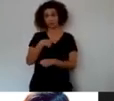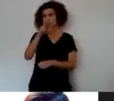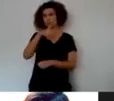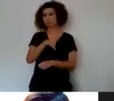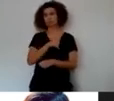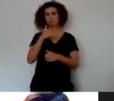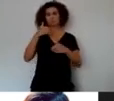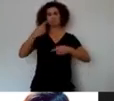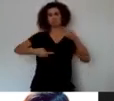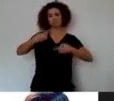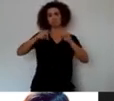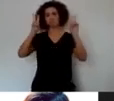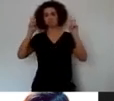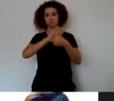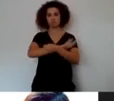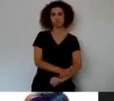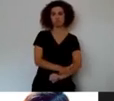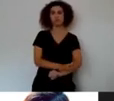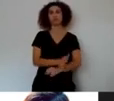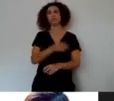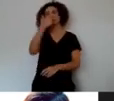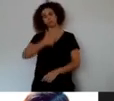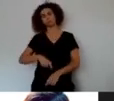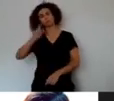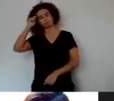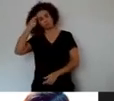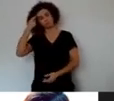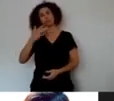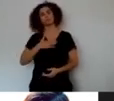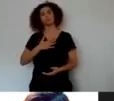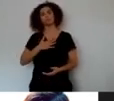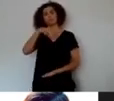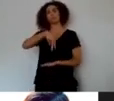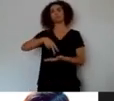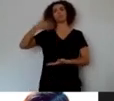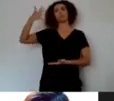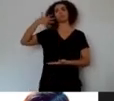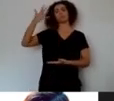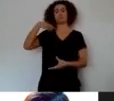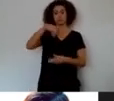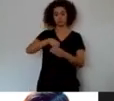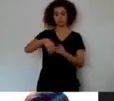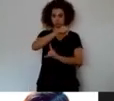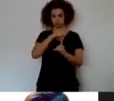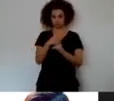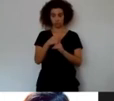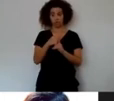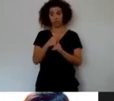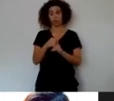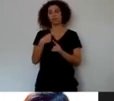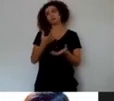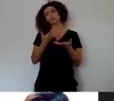sobre racismo, a gente nunca falou tanto sobre o negro, sobre o nosso lugar de fala, sobre a nossa posição na sociedade. E uma coisa que eu